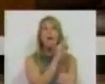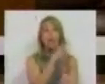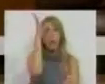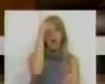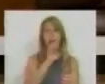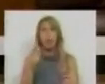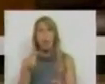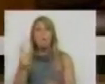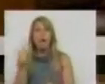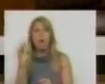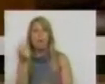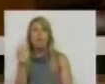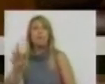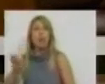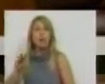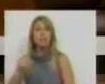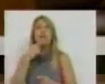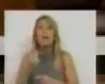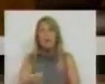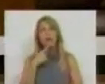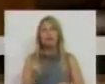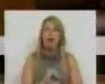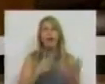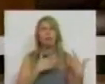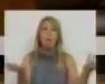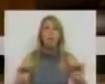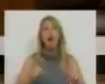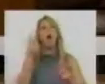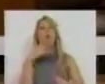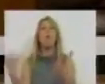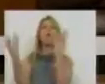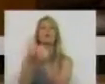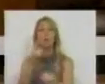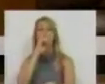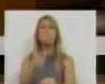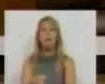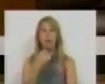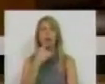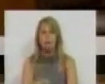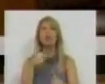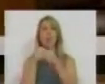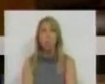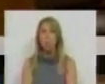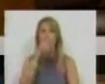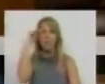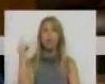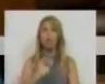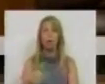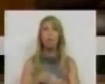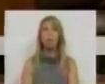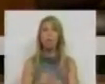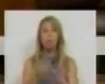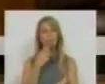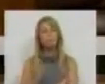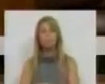dizem que o Tratado Orçamental é irresponsável, ou do lado de Merkel, que diz que é para cumprir, custe o que custar? Esta é a verdadeira pergunta